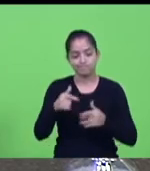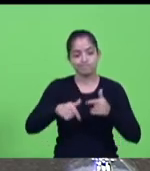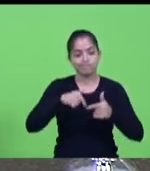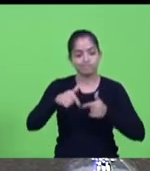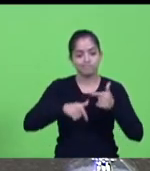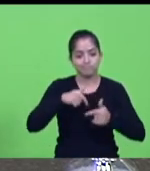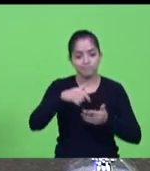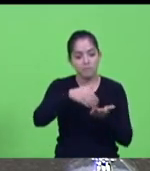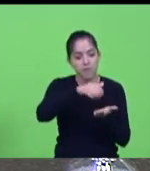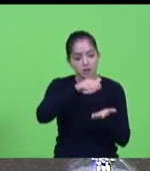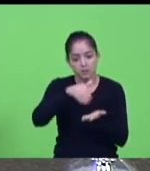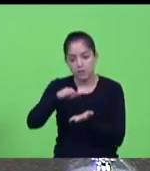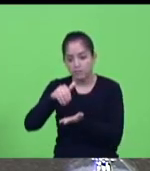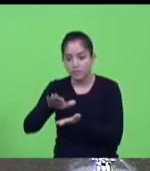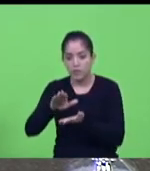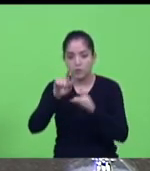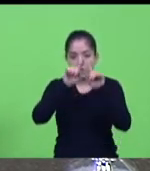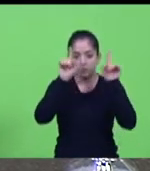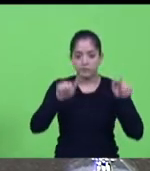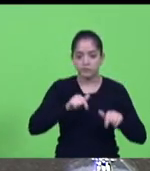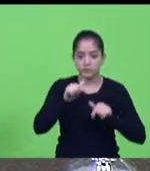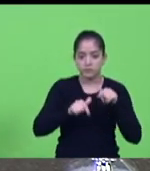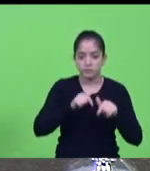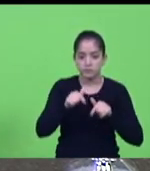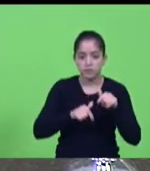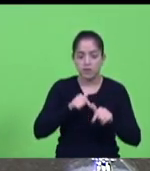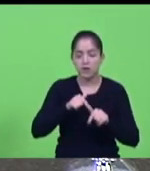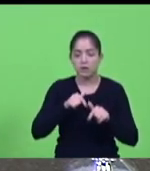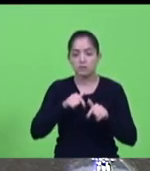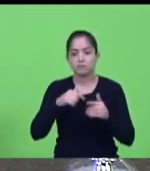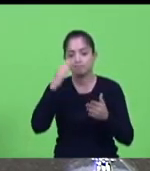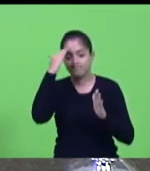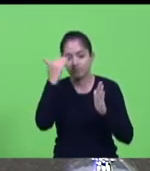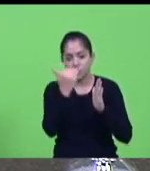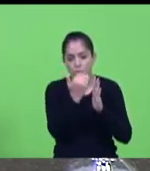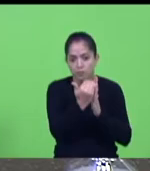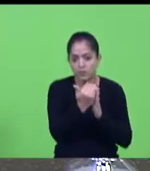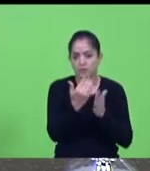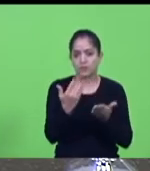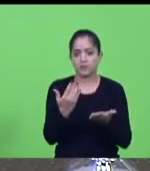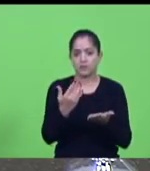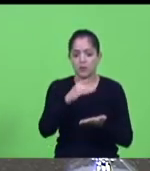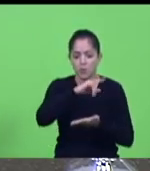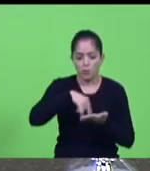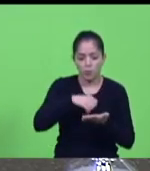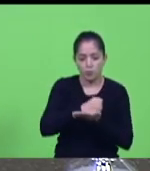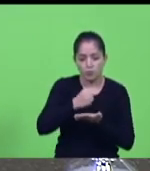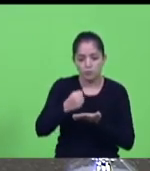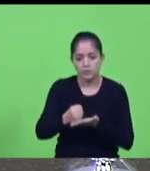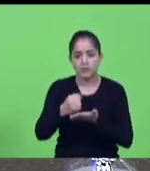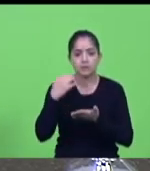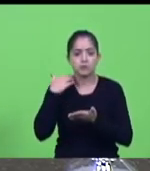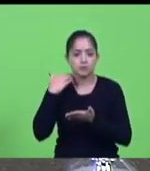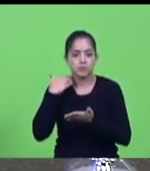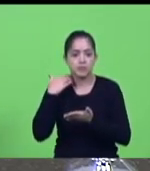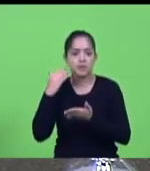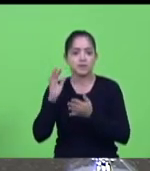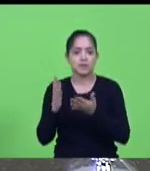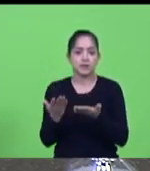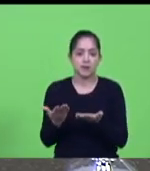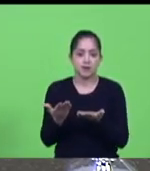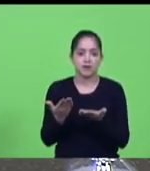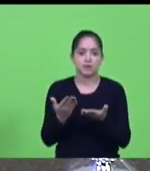dispensar funcionários, deixar de cumprir contratos bancários e contratos com as